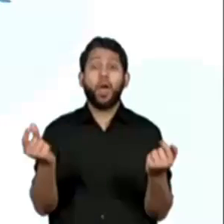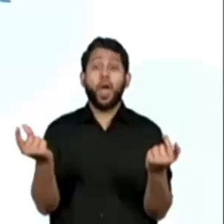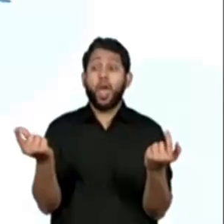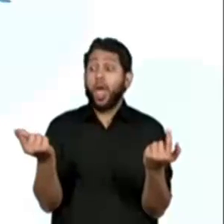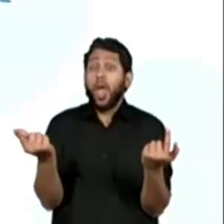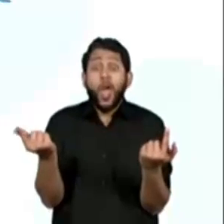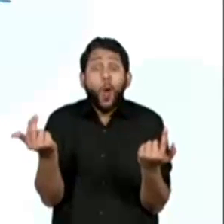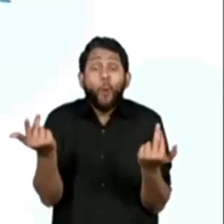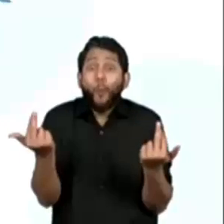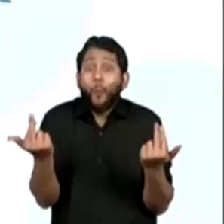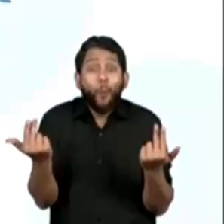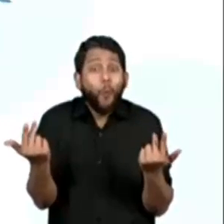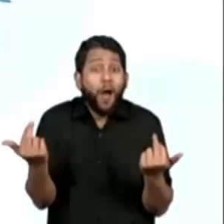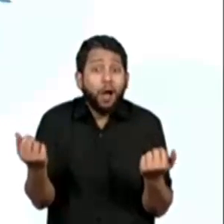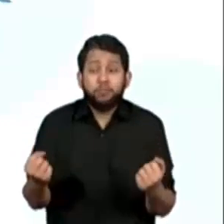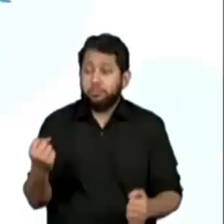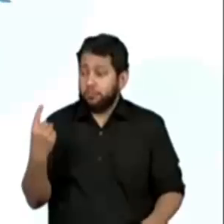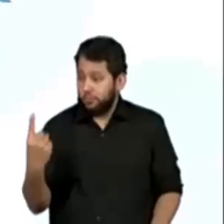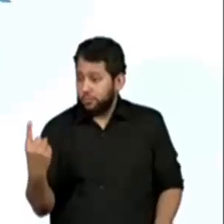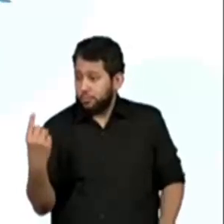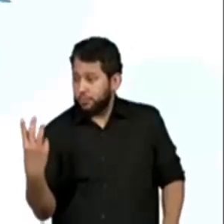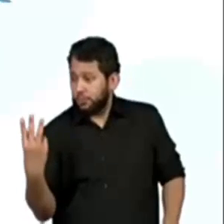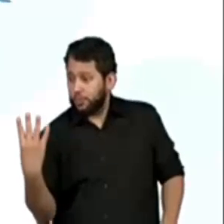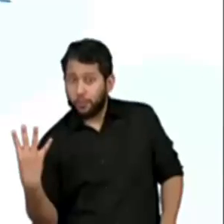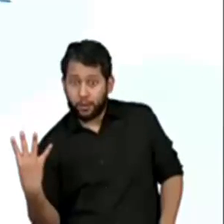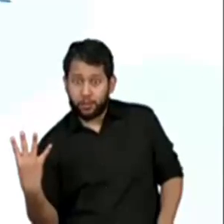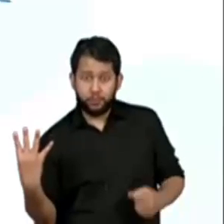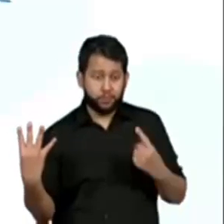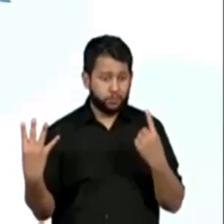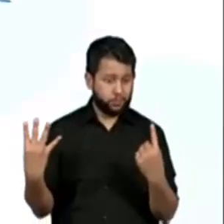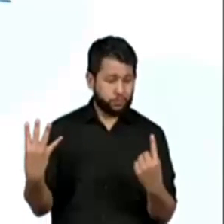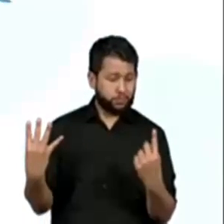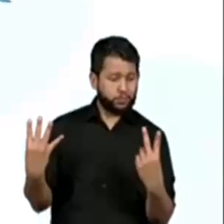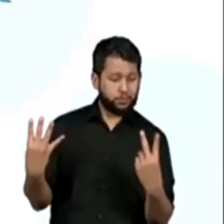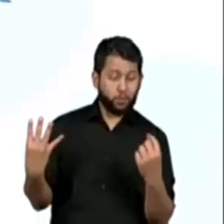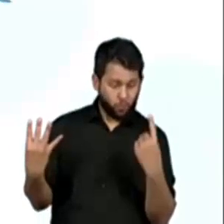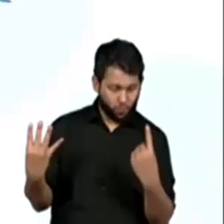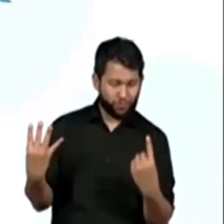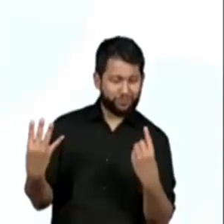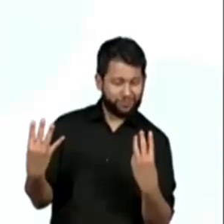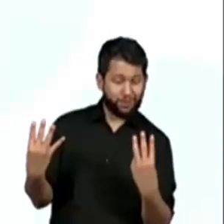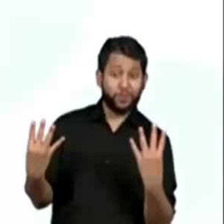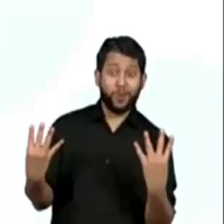ver isso de uma outra maneira? Vou mostrar aqui para vocês. Ó, vou mudar a telinha aqui.